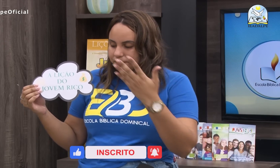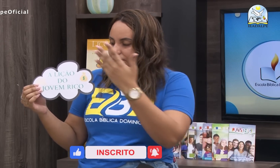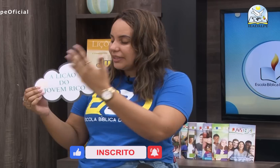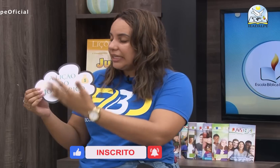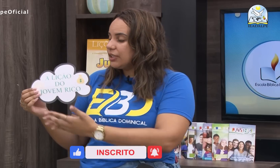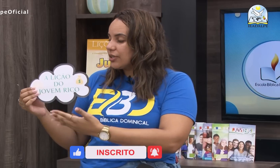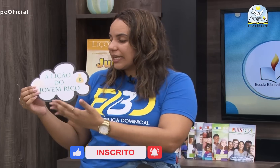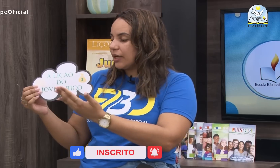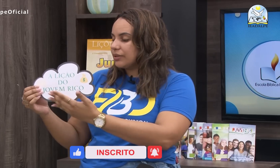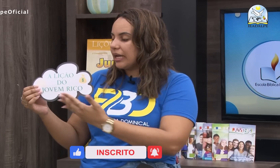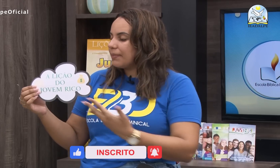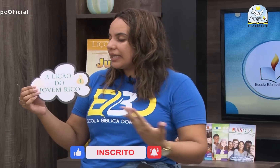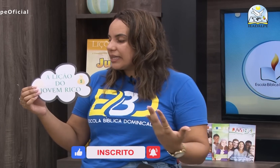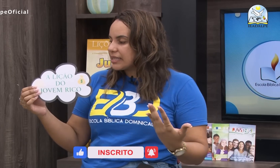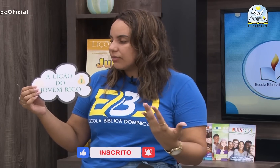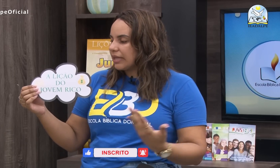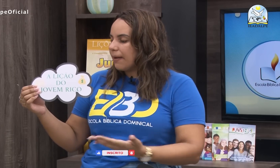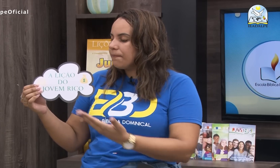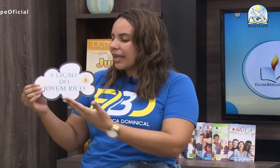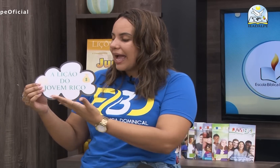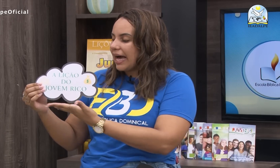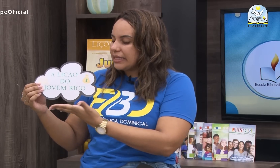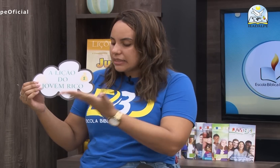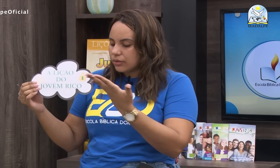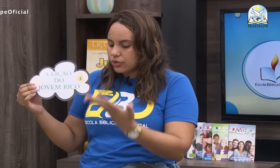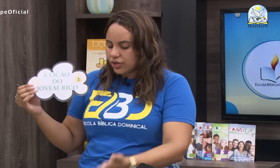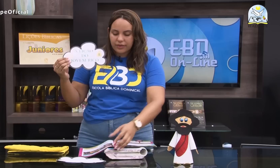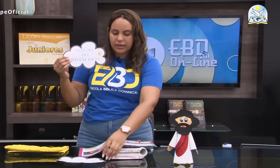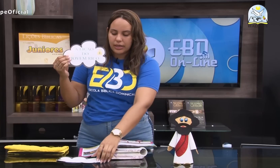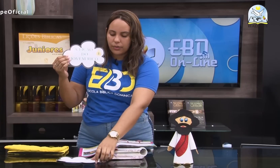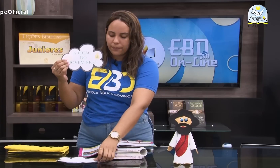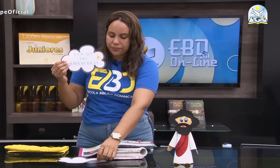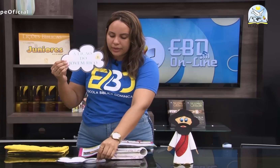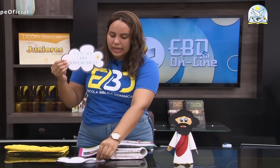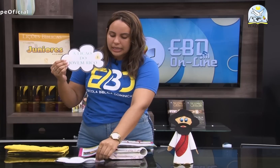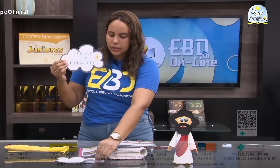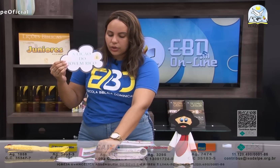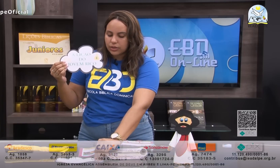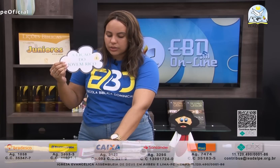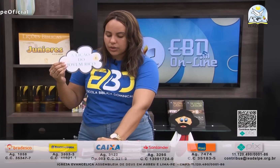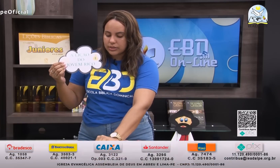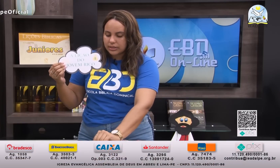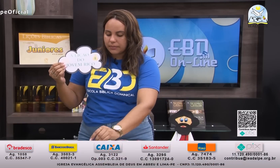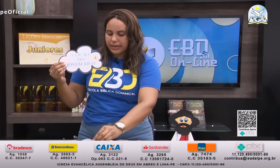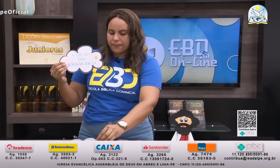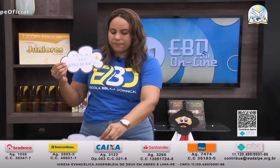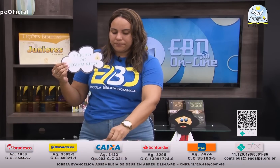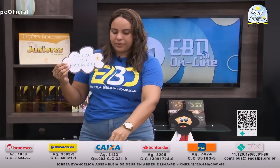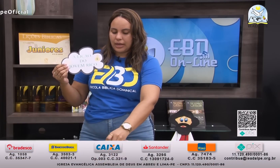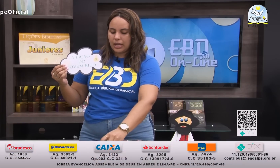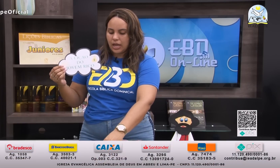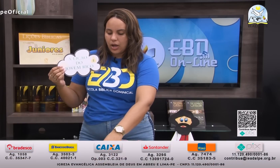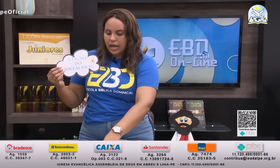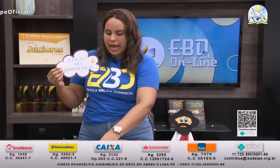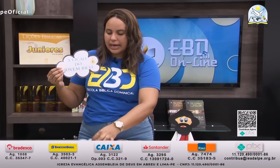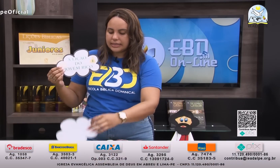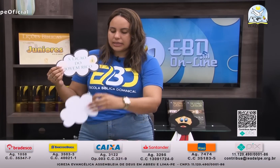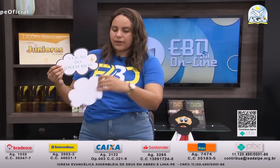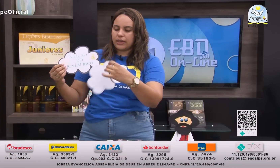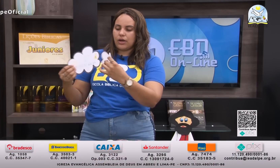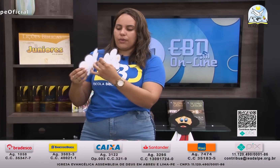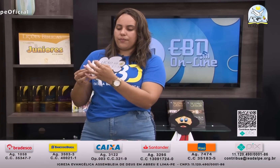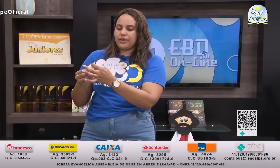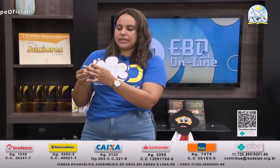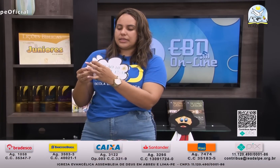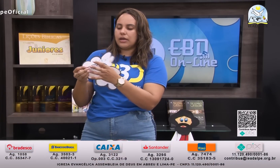nuvem. E trouxe aqui o tema da lição, tá? A lição do jovem rico. Trouxe também a